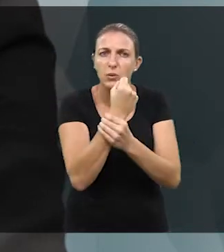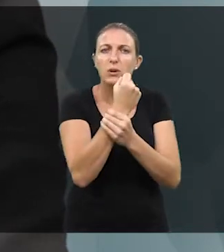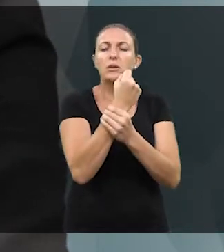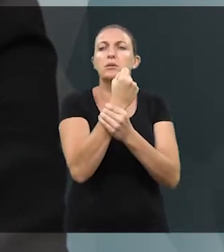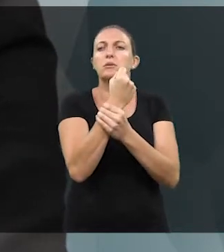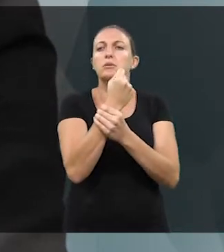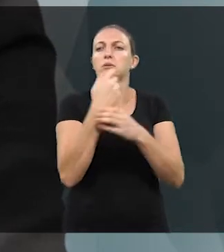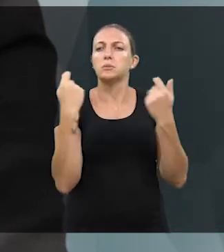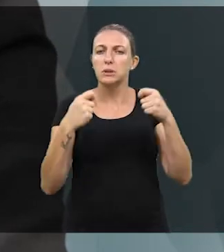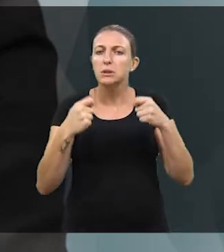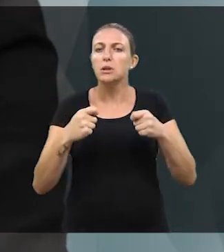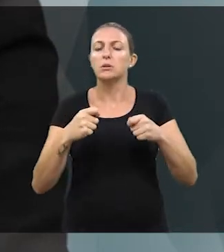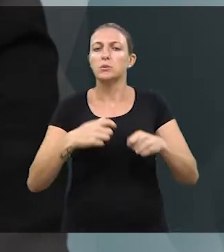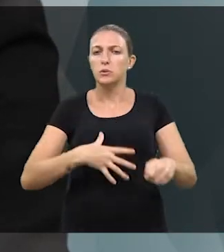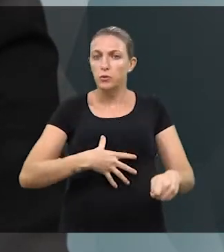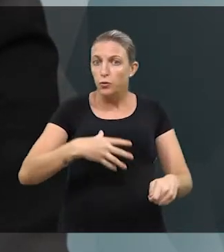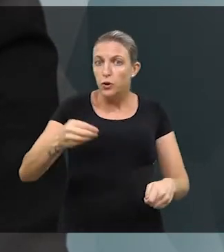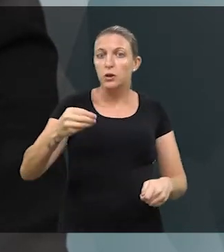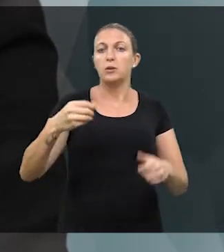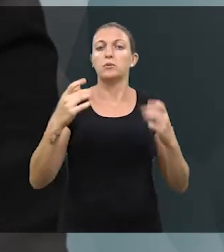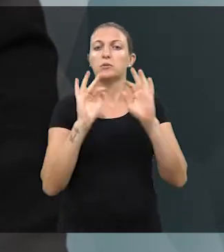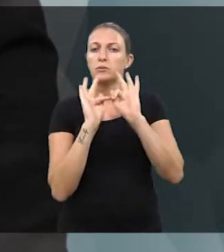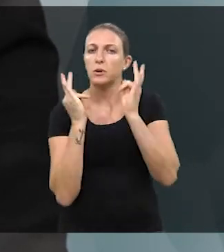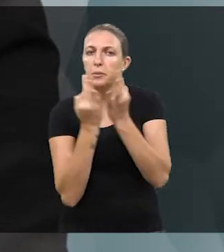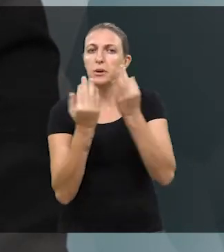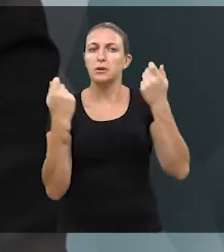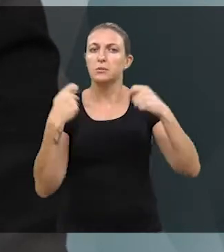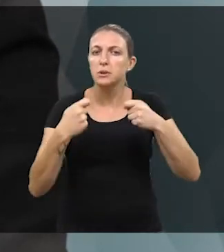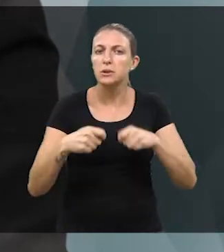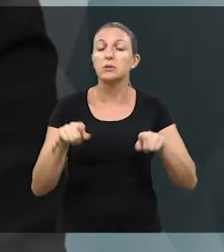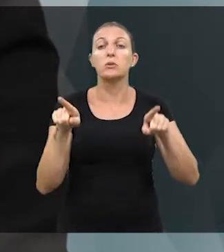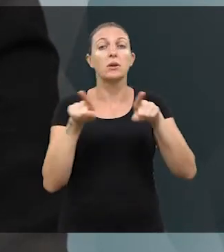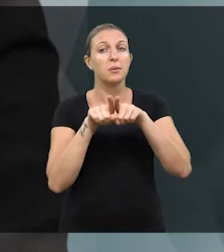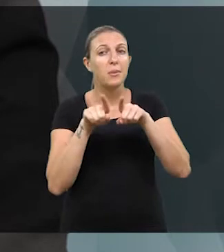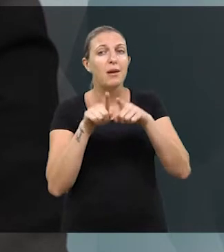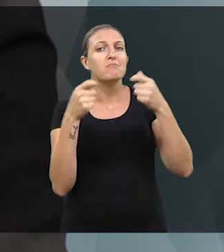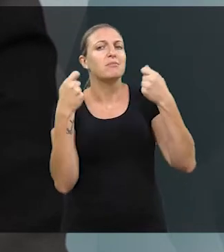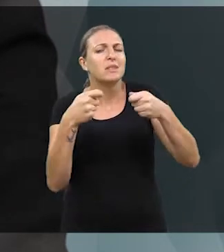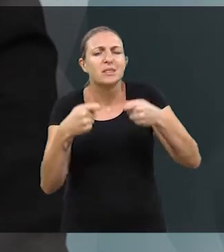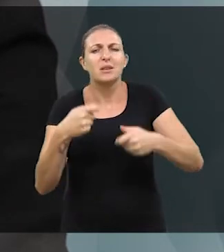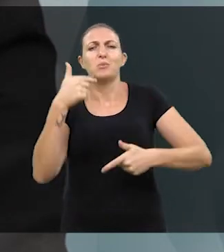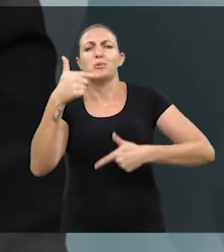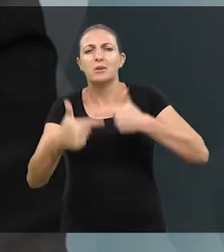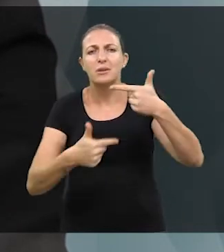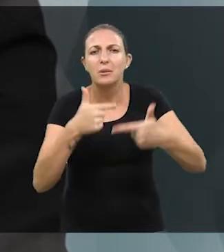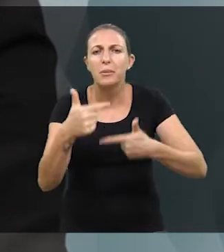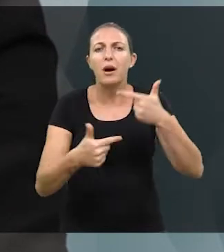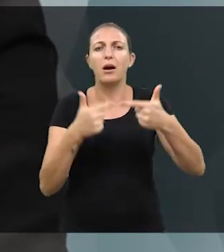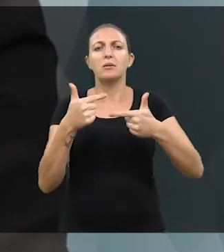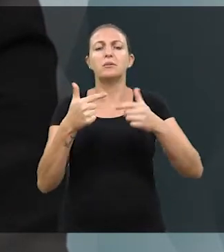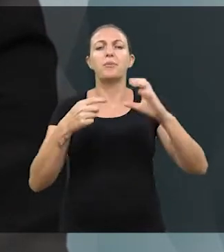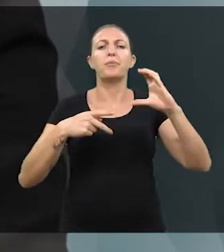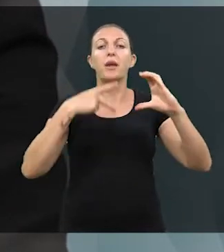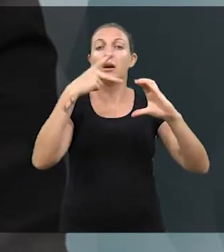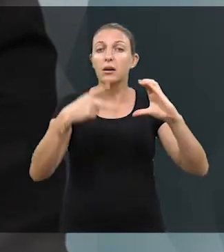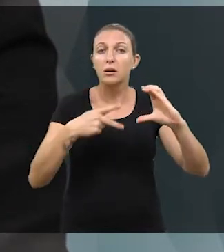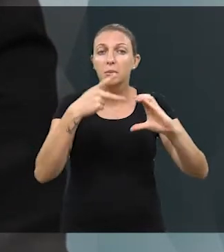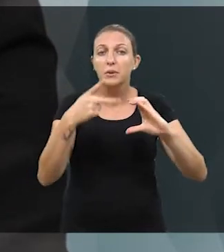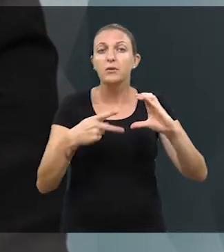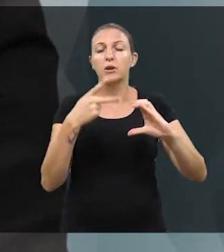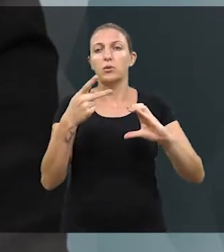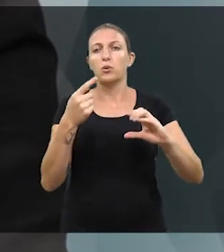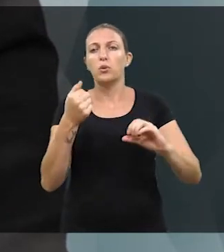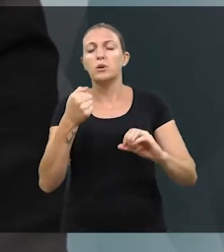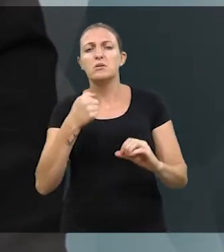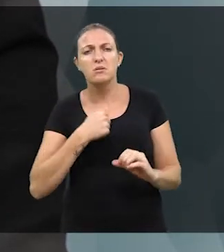nossos filhos nossas famílias preciso nós precisamos do emprego que é tão importante né ea câmara de vereadores nem é esse jogador